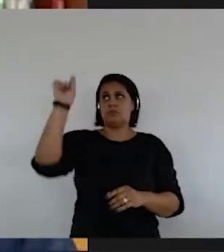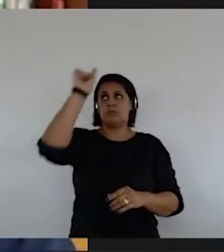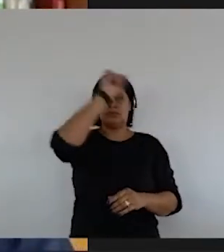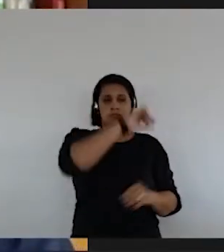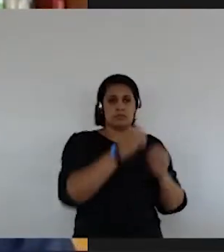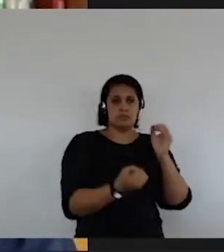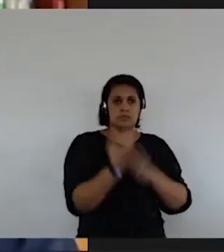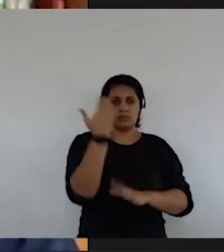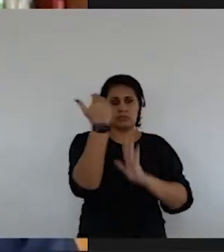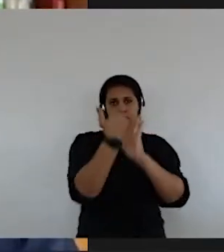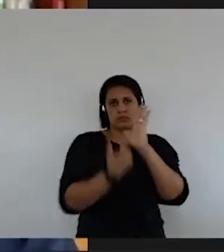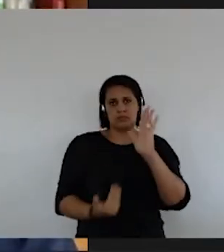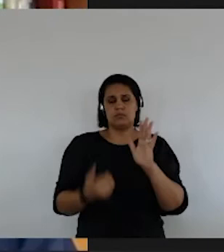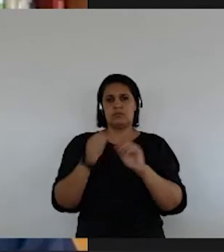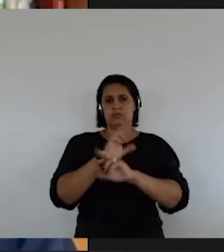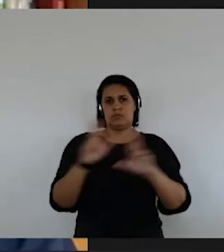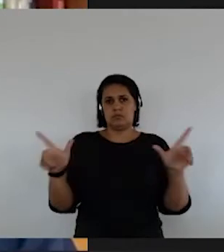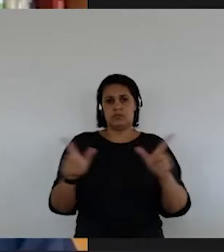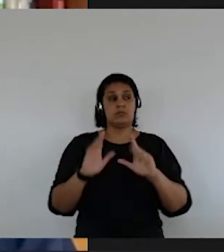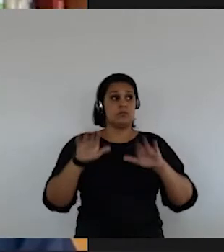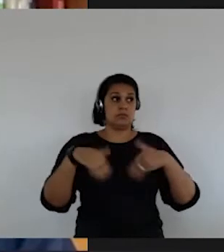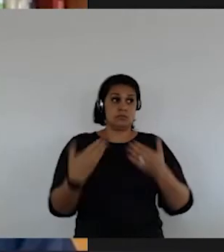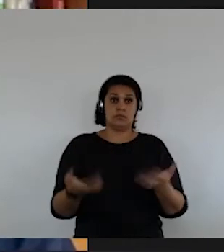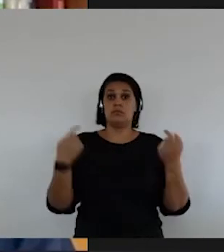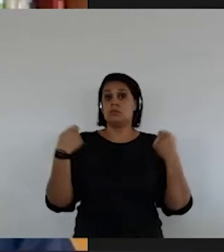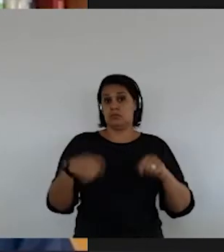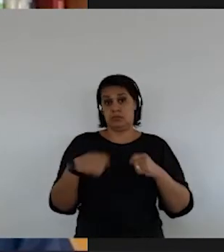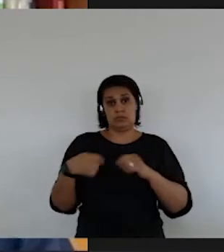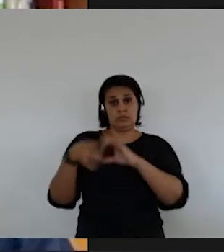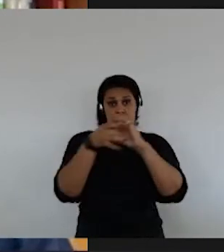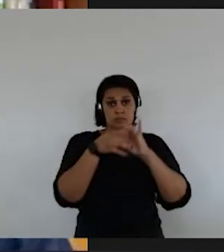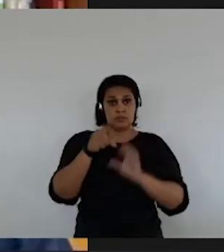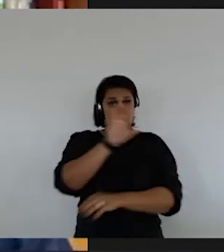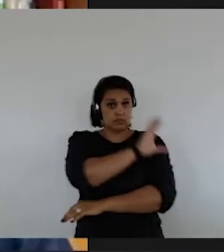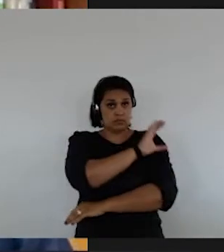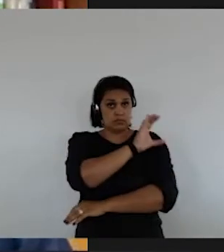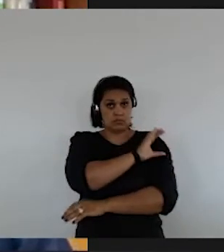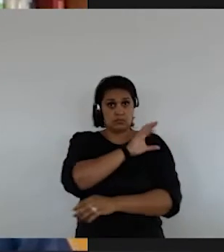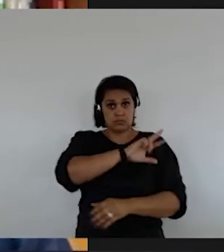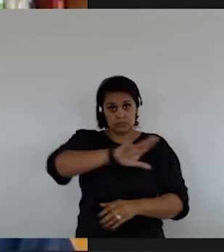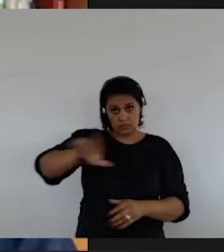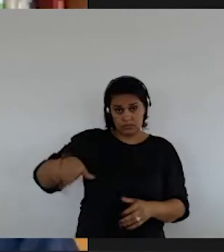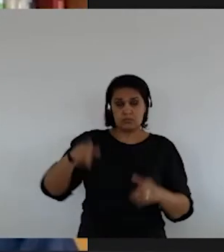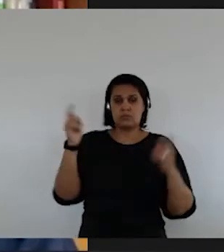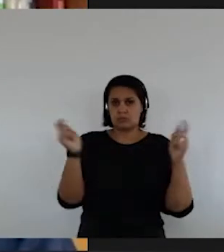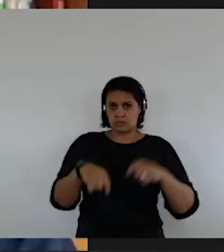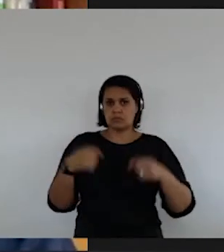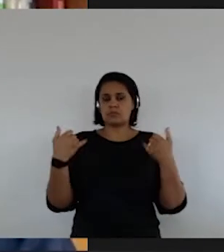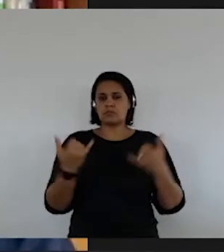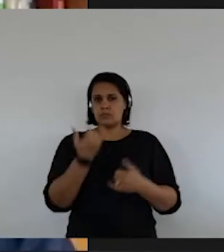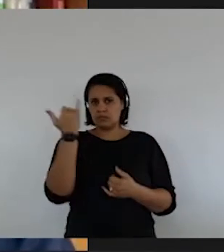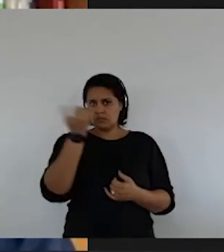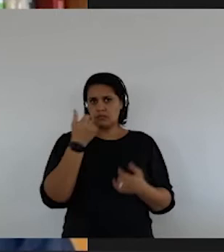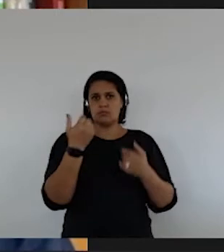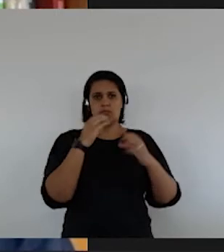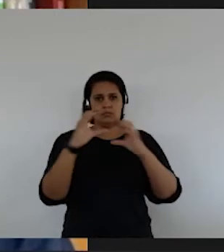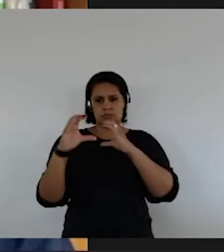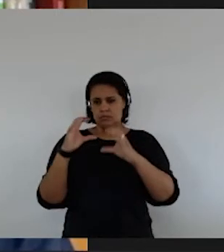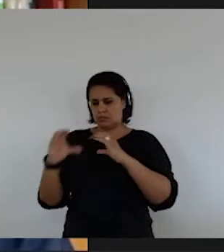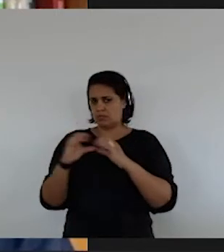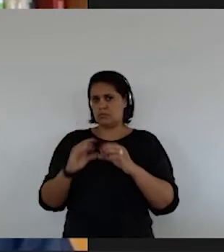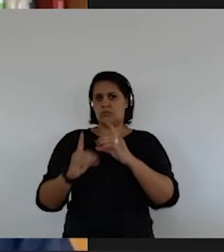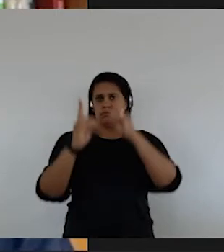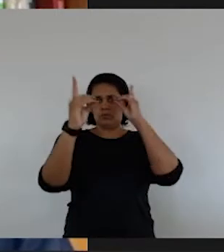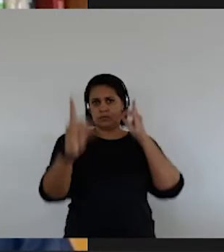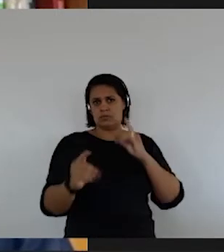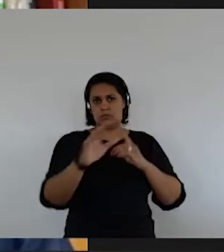programas distintos. Então, é preciso que haja essa coordenação necessária e indispensável. Esses meios de comunicação remotos